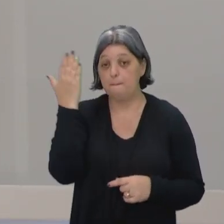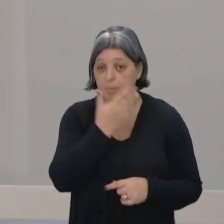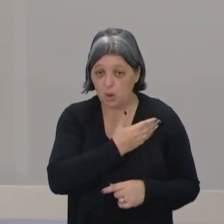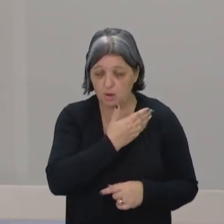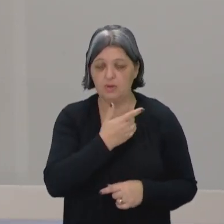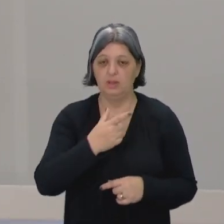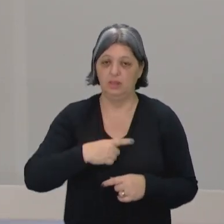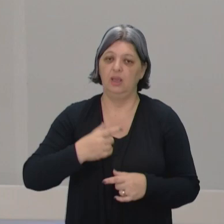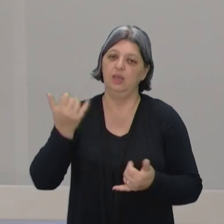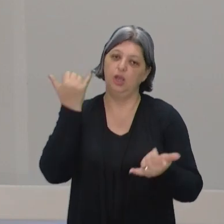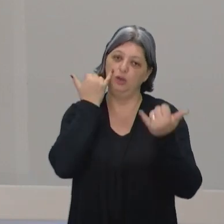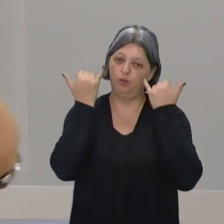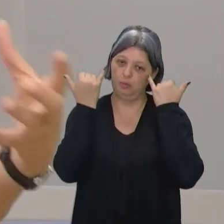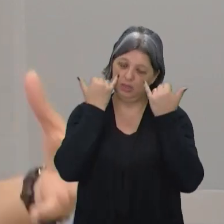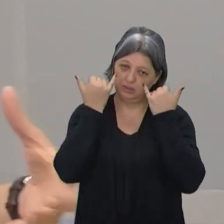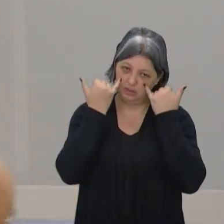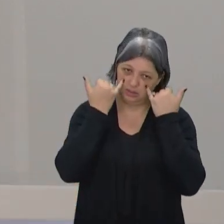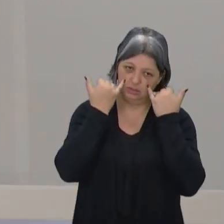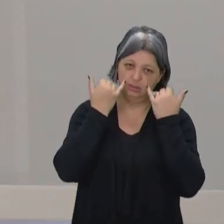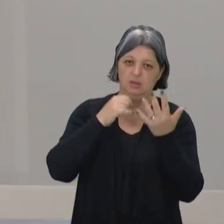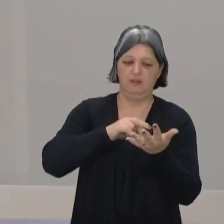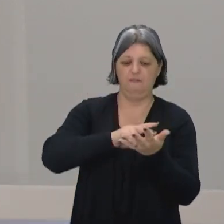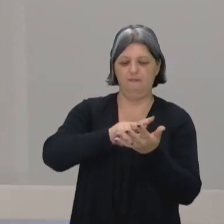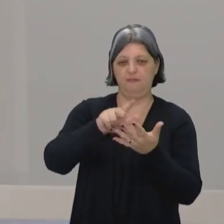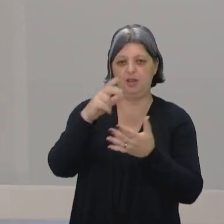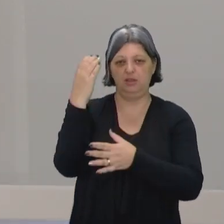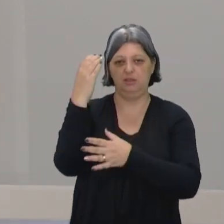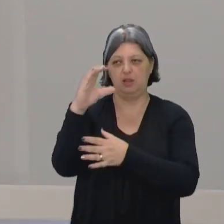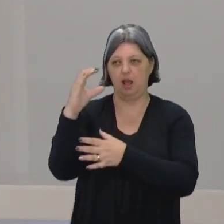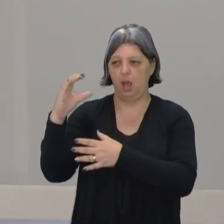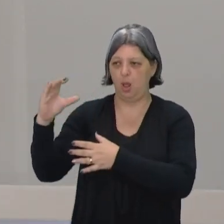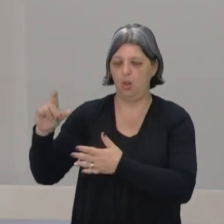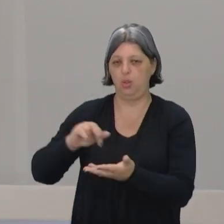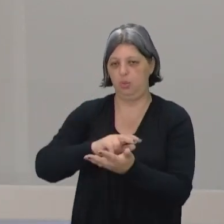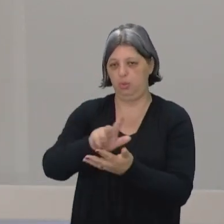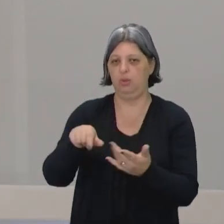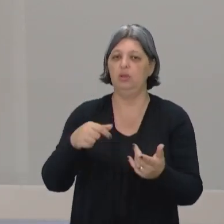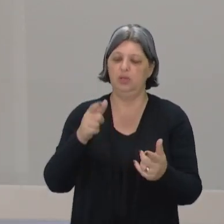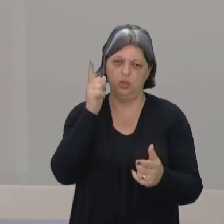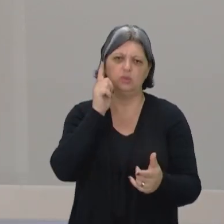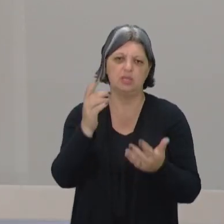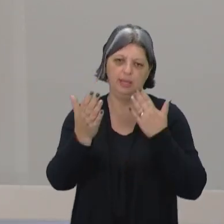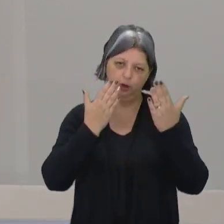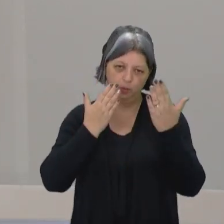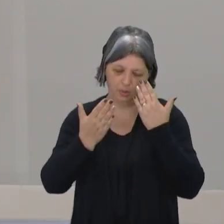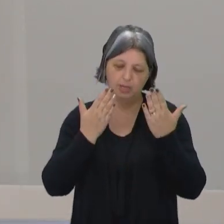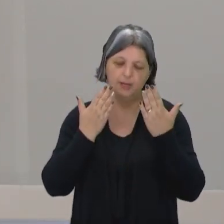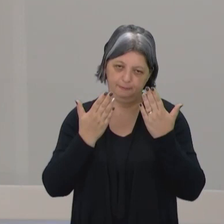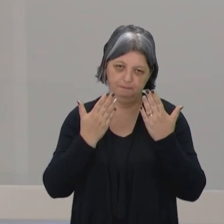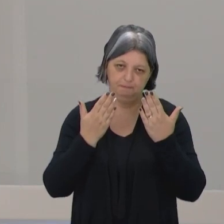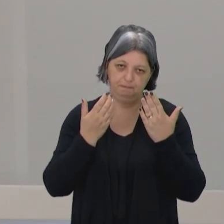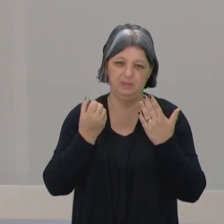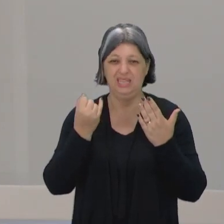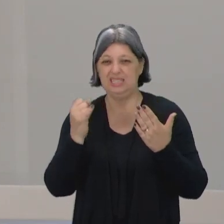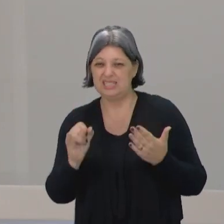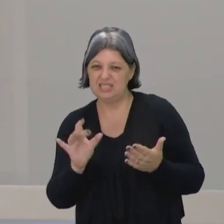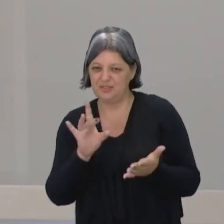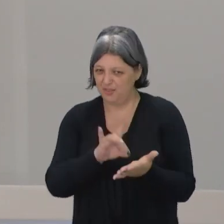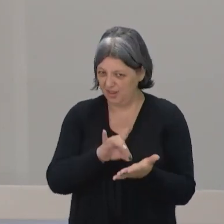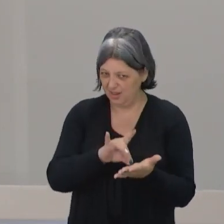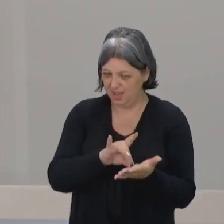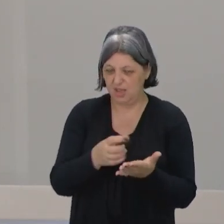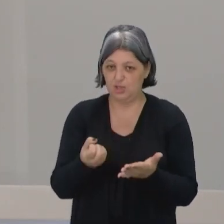muita informação, como eu disse, vários canais comunicando, então eu consigo comparar isso, né? Ver se é verdade